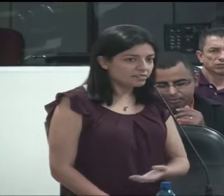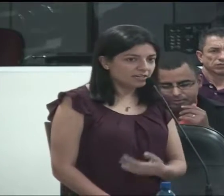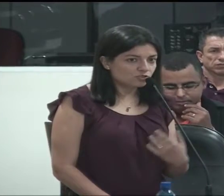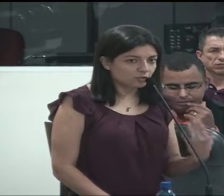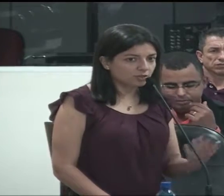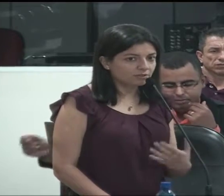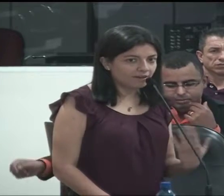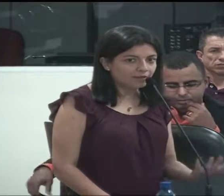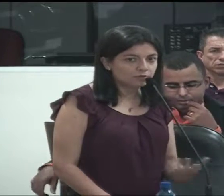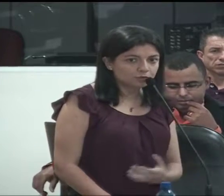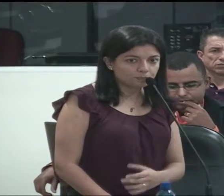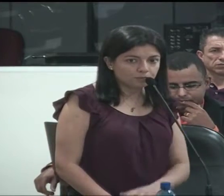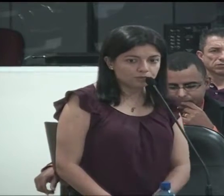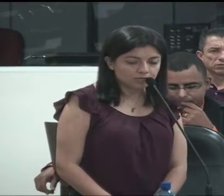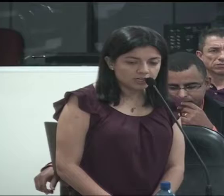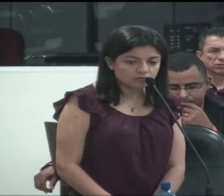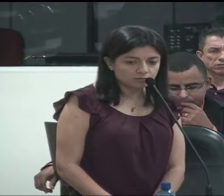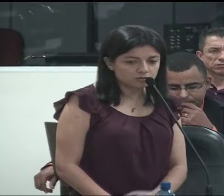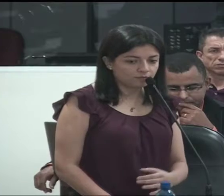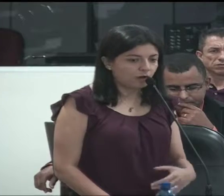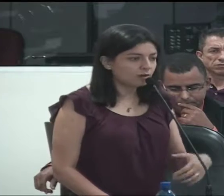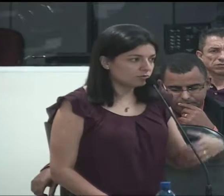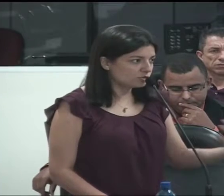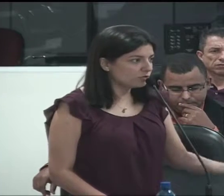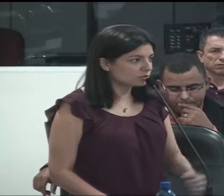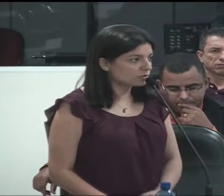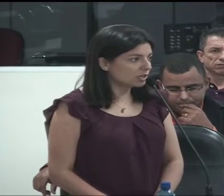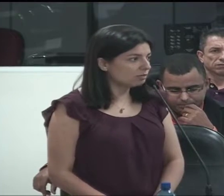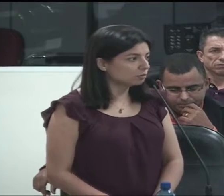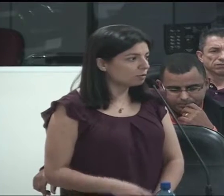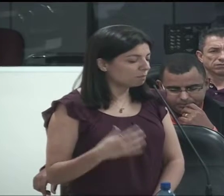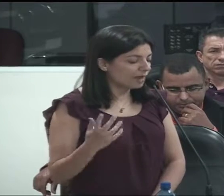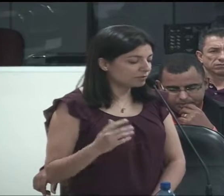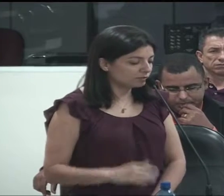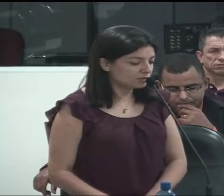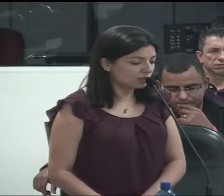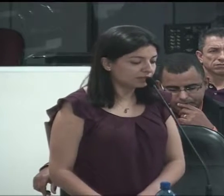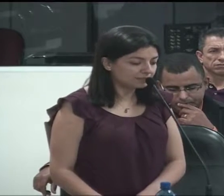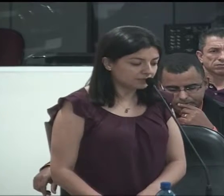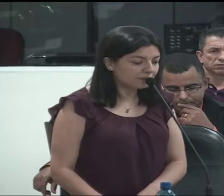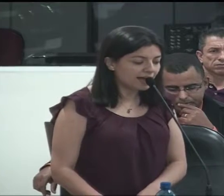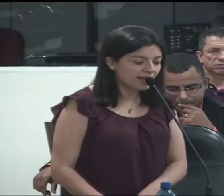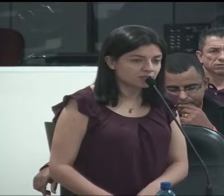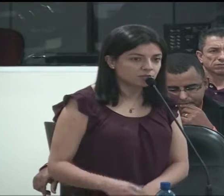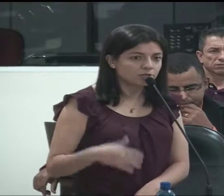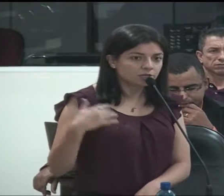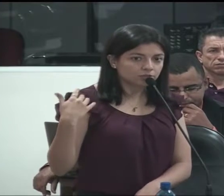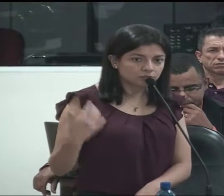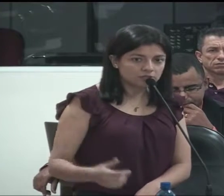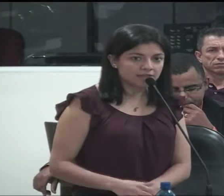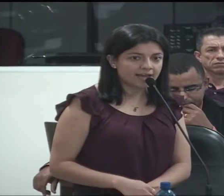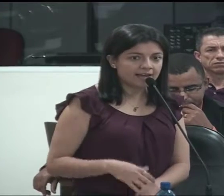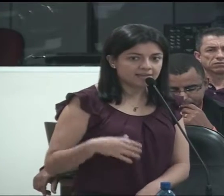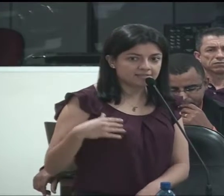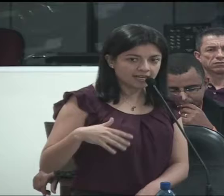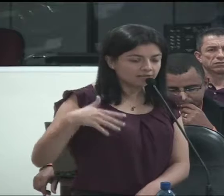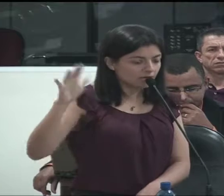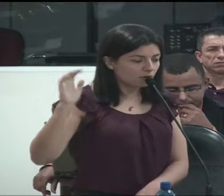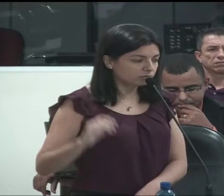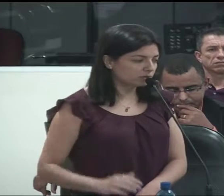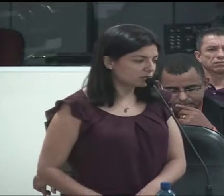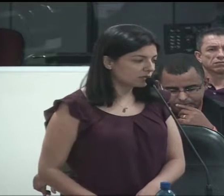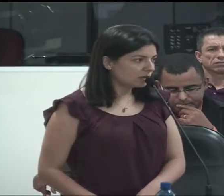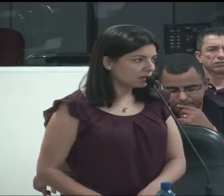inclusive, se questionando em vários grupos jurídicos, fóruns de discussão do Complexo Educacional Damásio, do CERS,